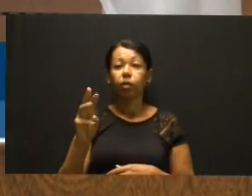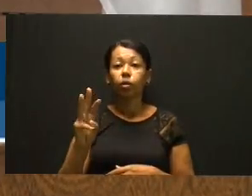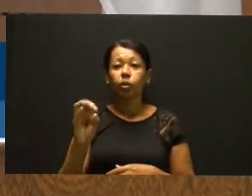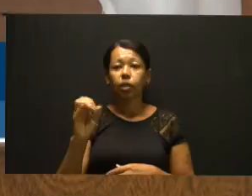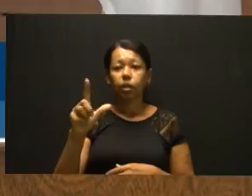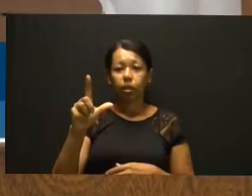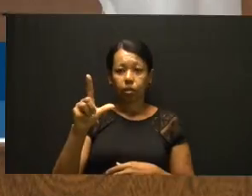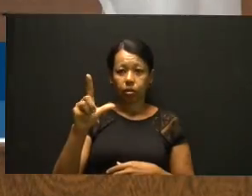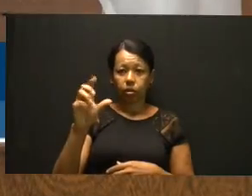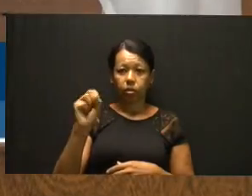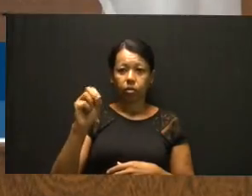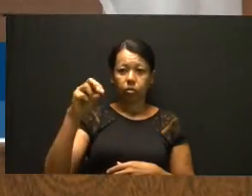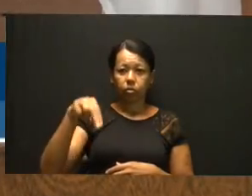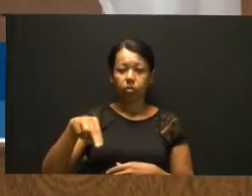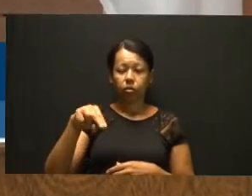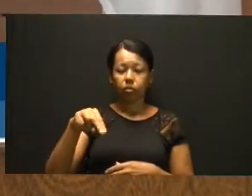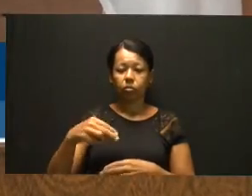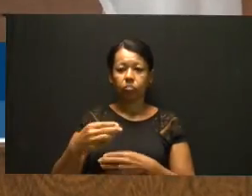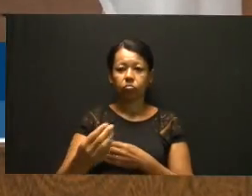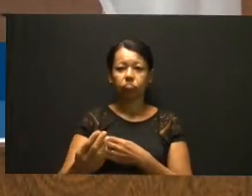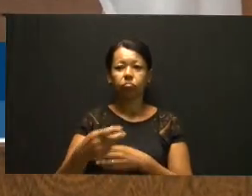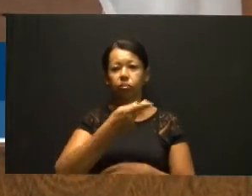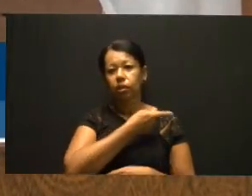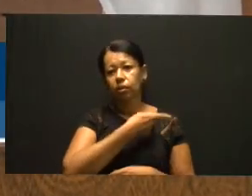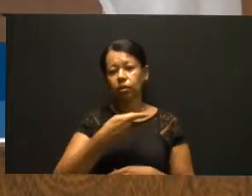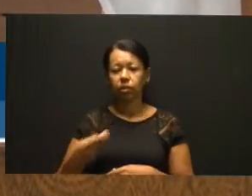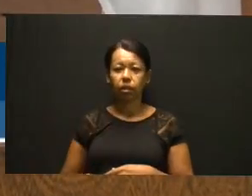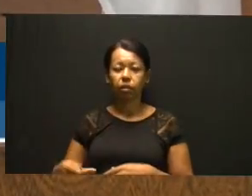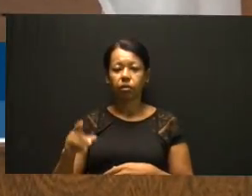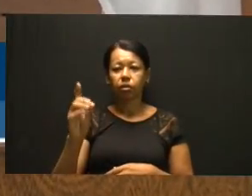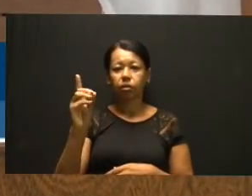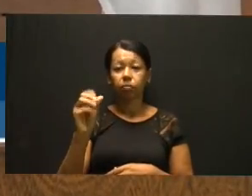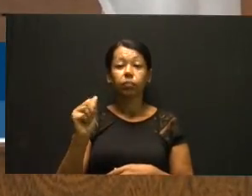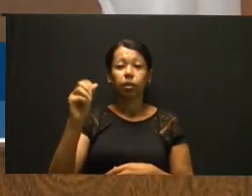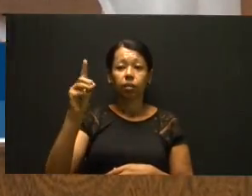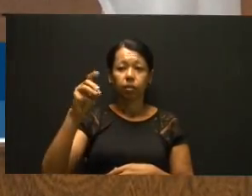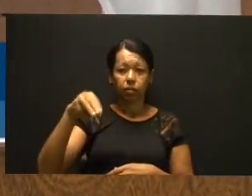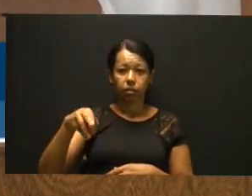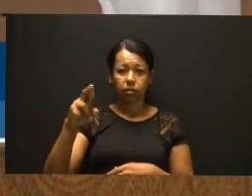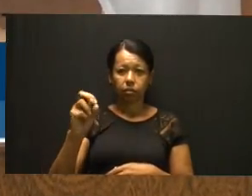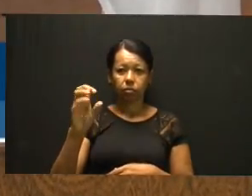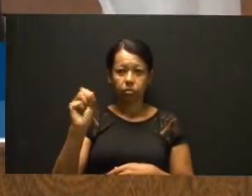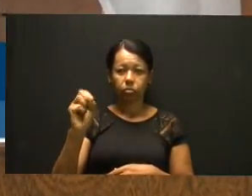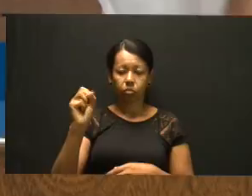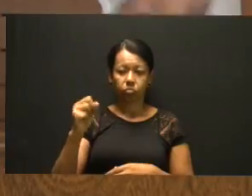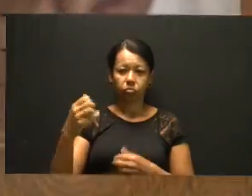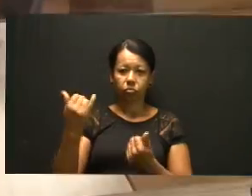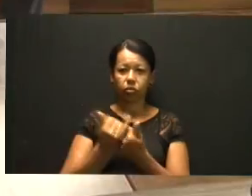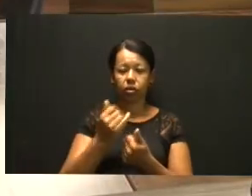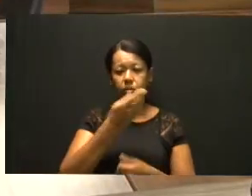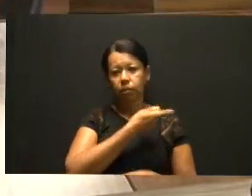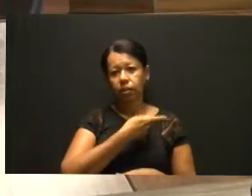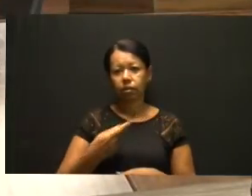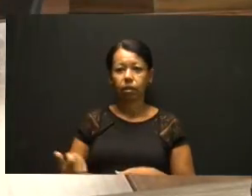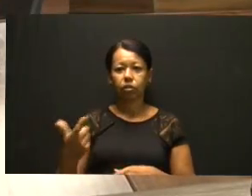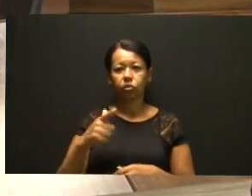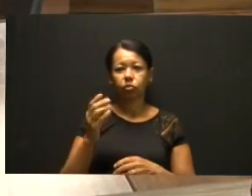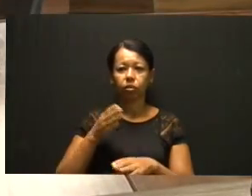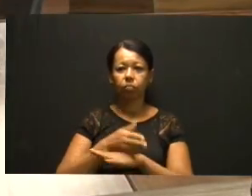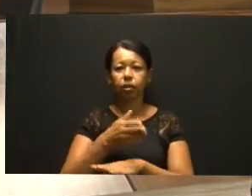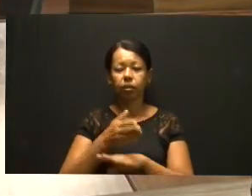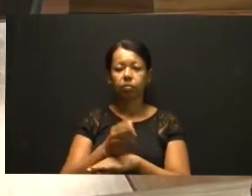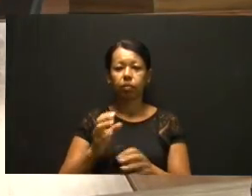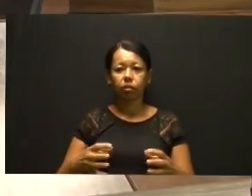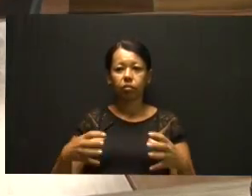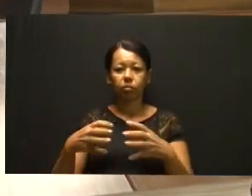Reis, presidente, Anderson Delana, vice-presidente, Fábio Alves Moreira, membro. Em discussão, o parecer.